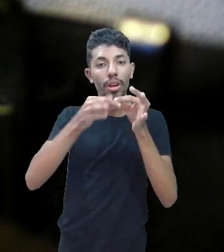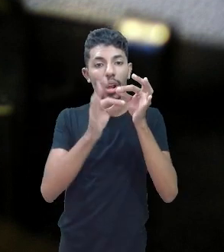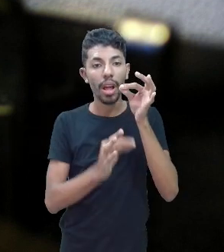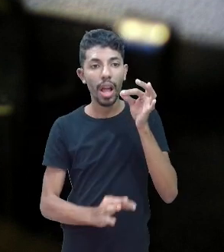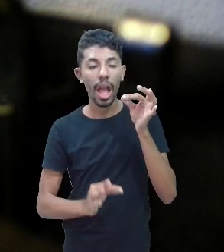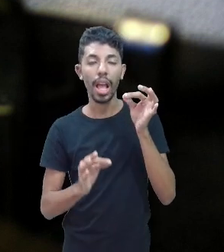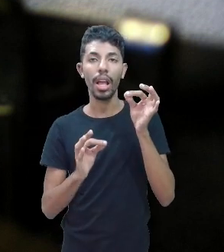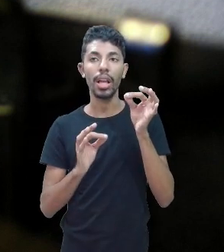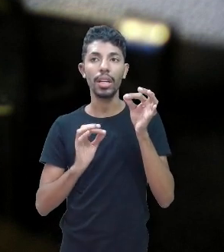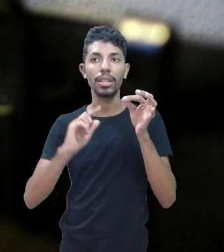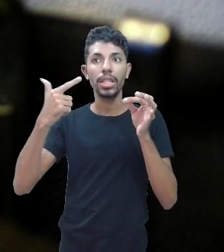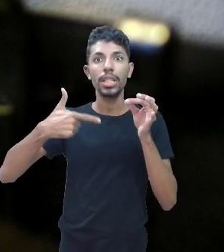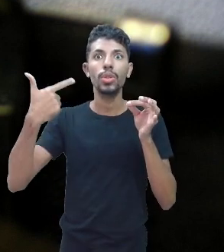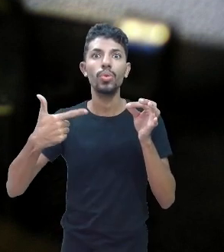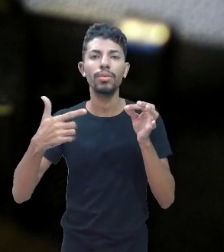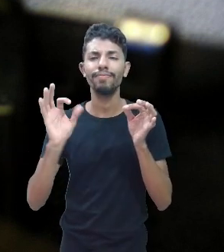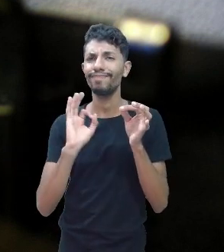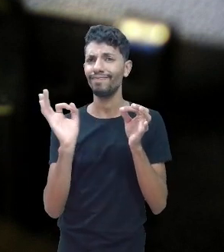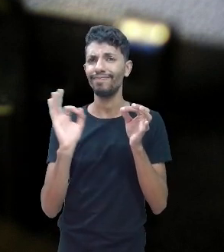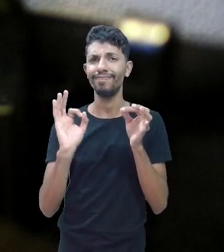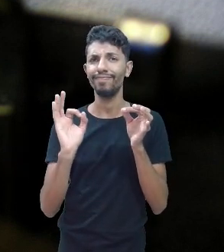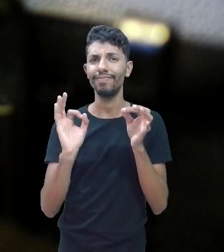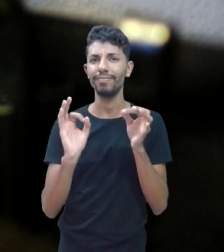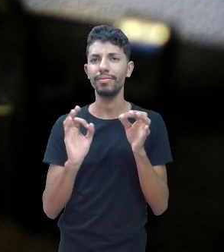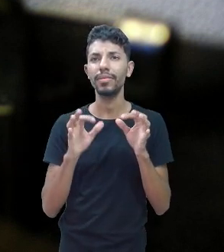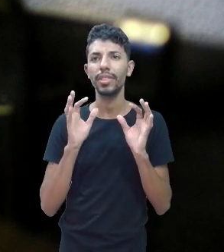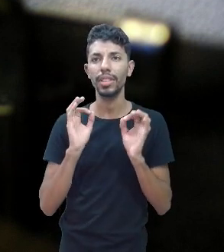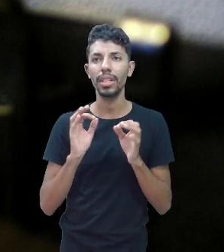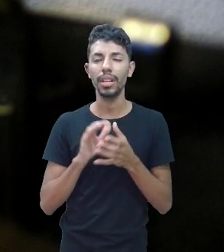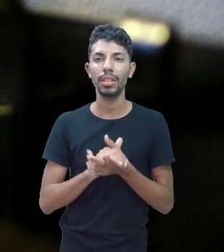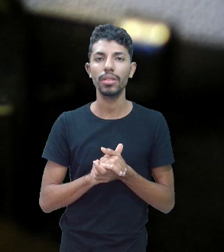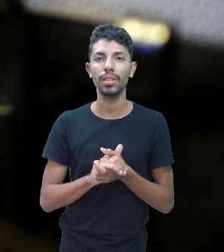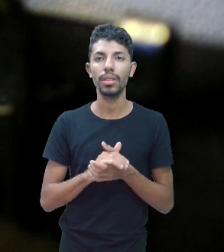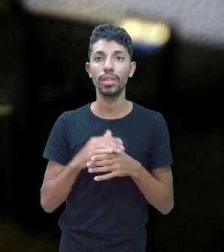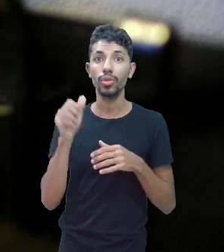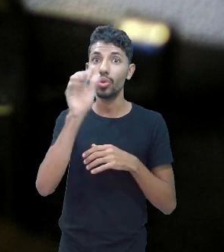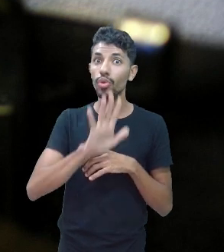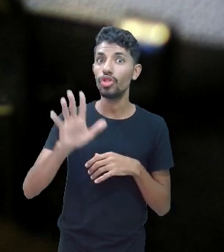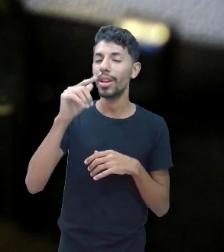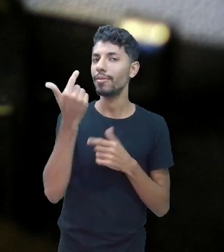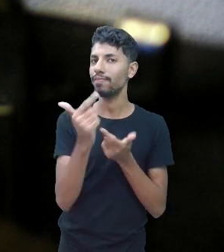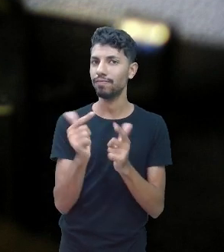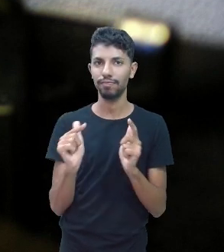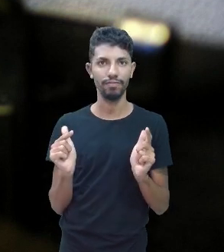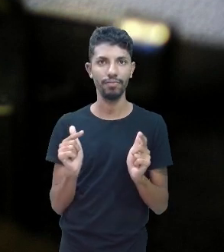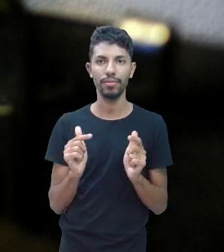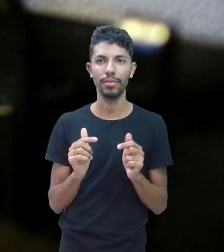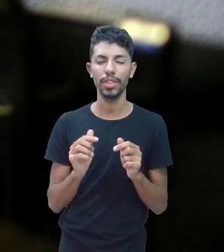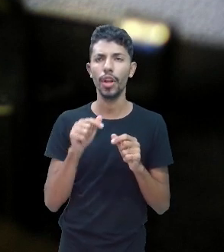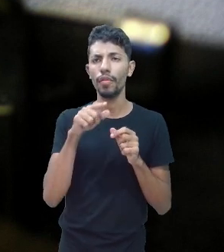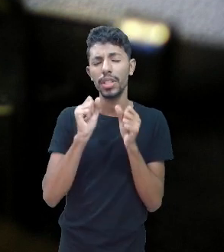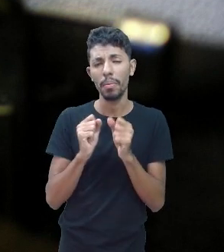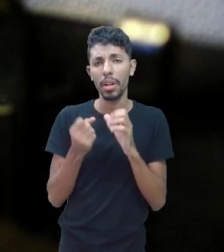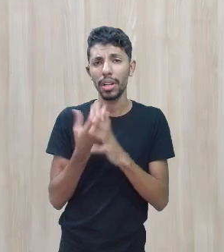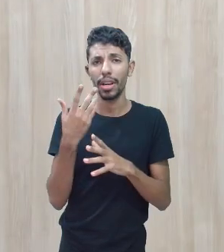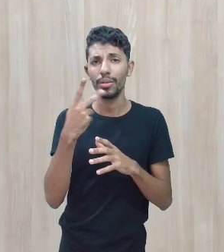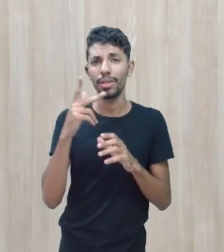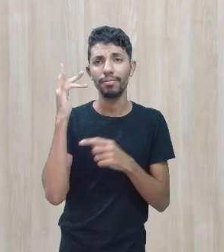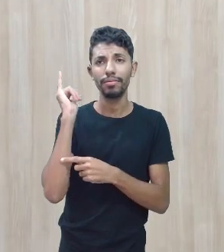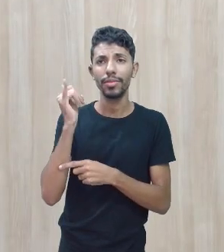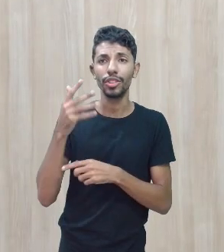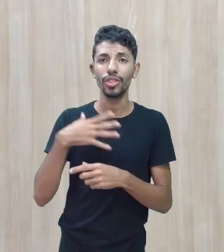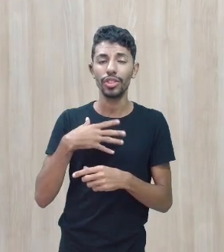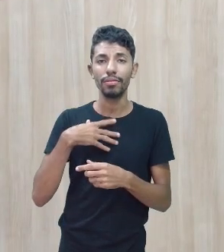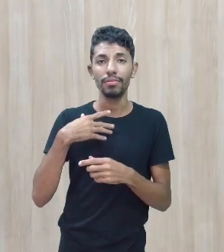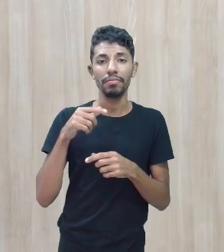não tem uma abertura para uma segunda situação. Em geral, não tem. Você faz o conto como você quiser, ou você lê um conto